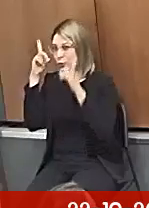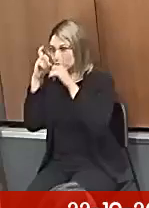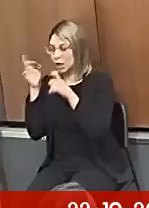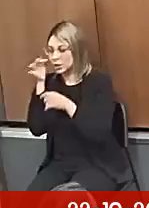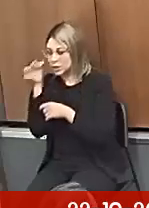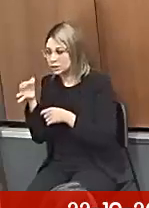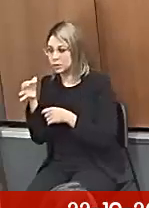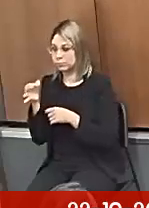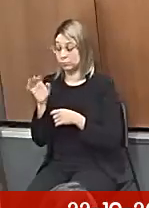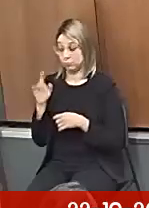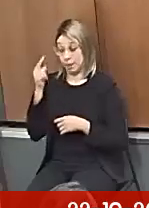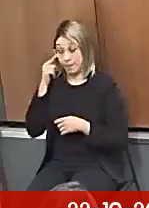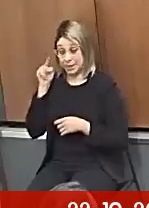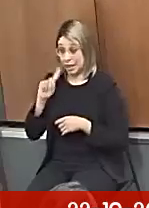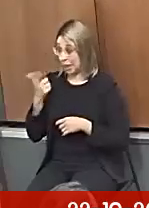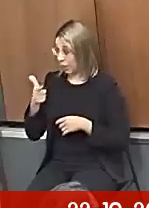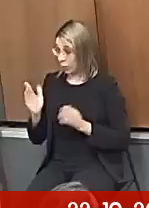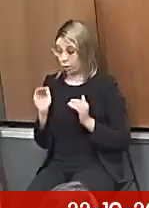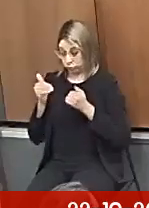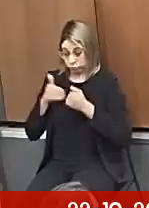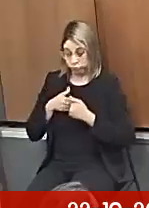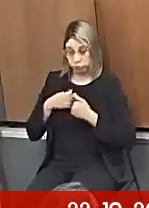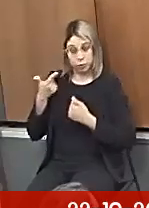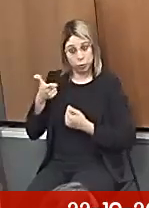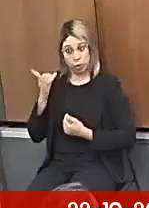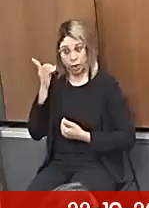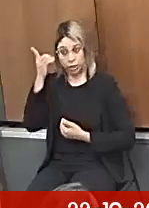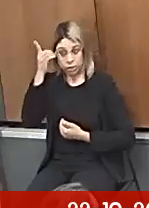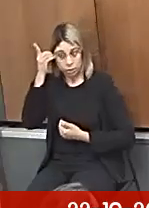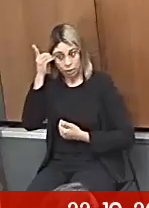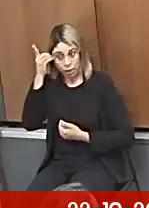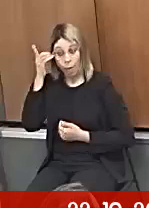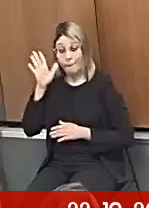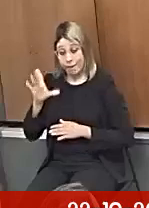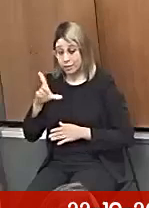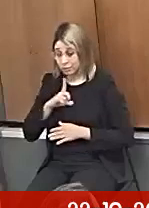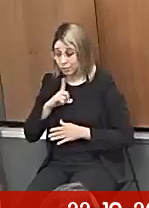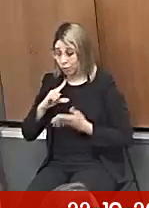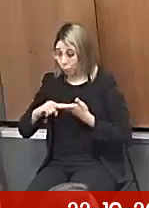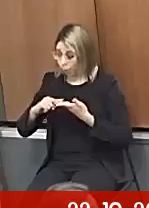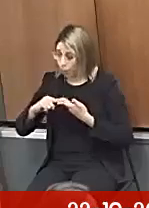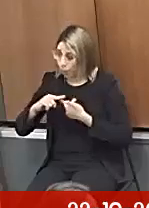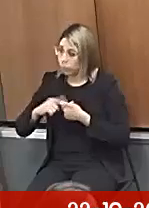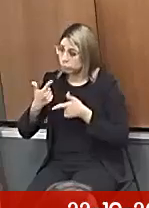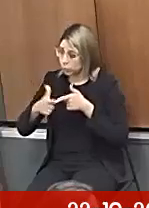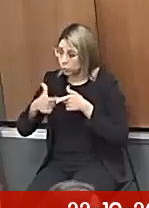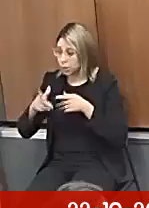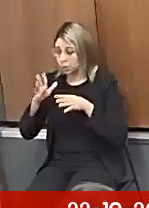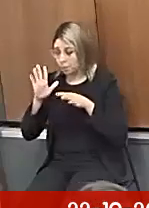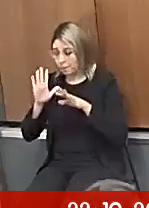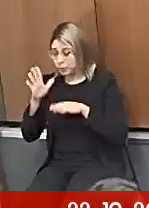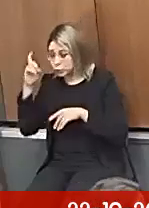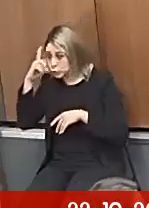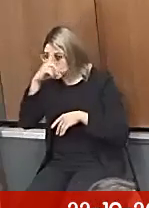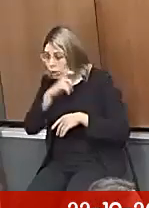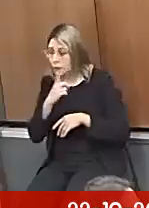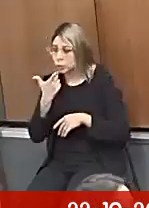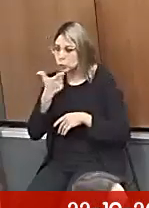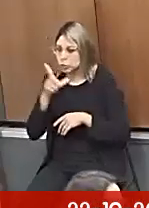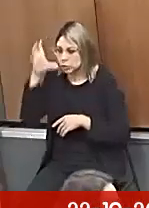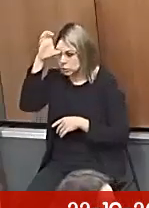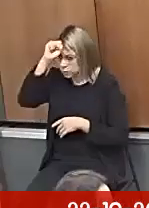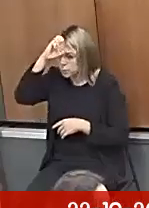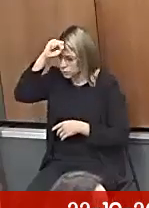ele não tem autismo, que ele não tem Down, mas ele possui problemas cognitivos, déficits